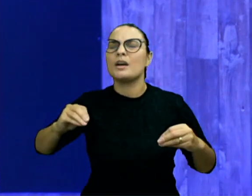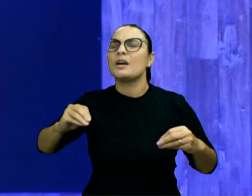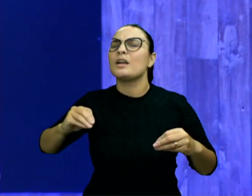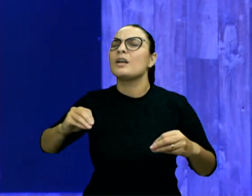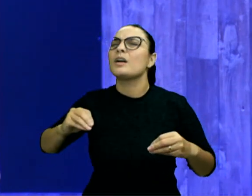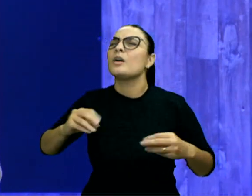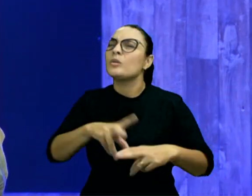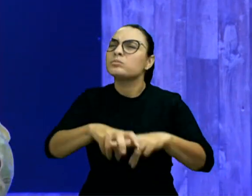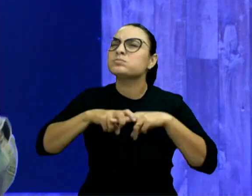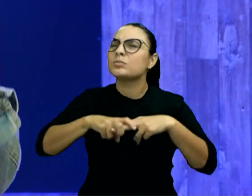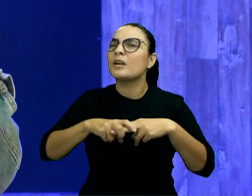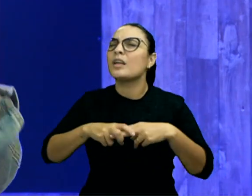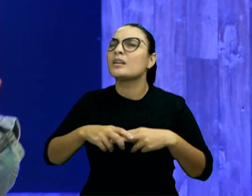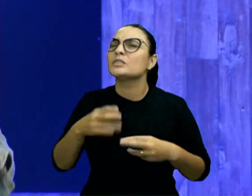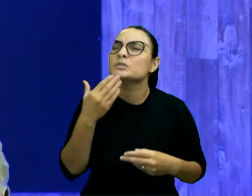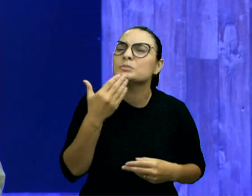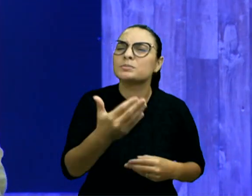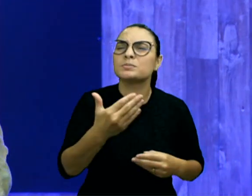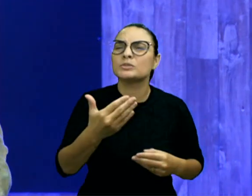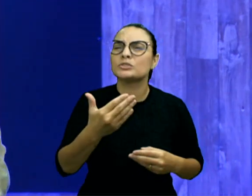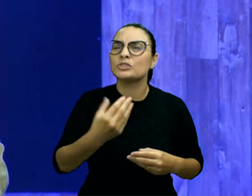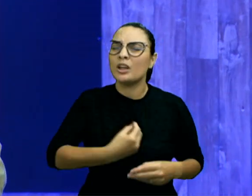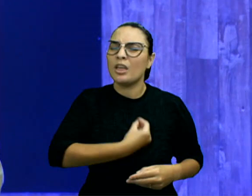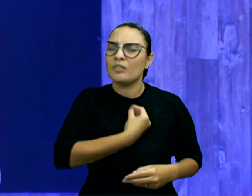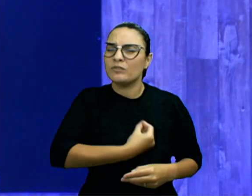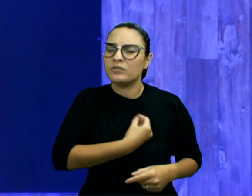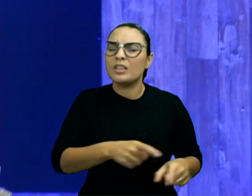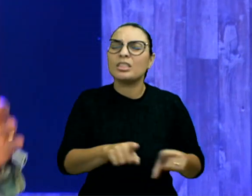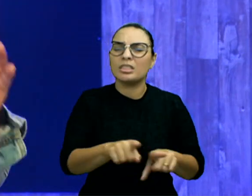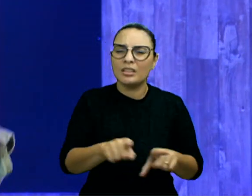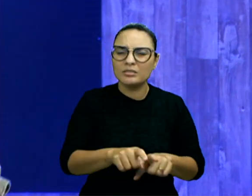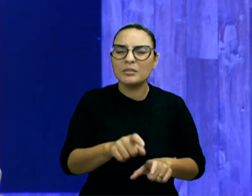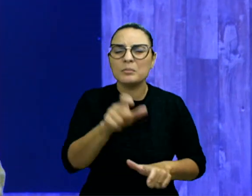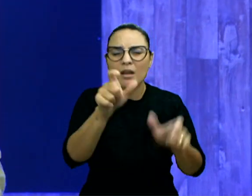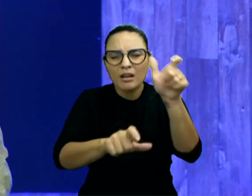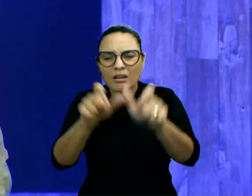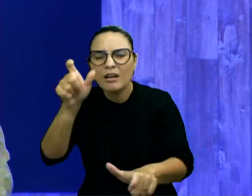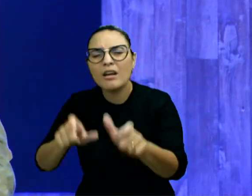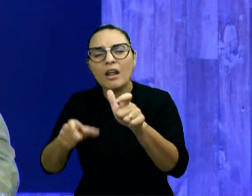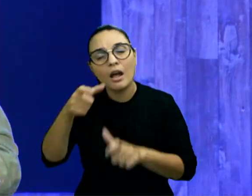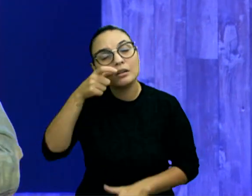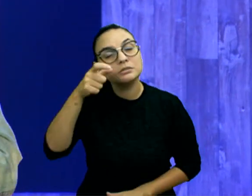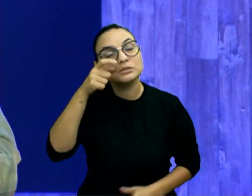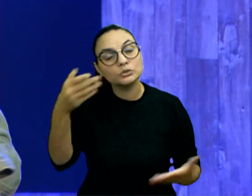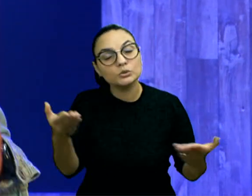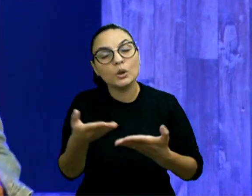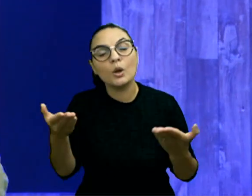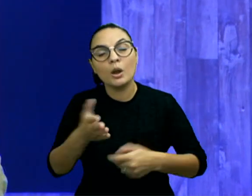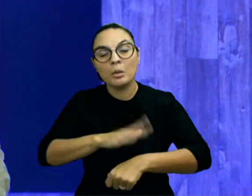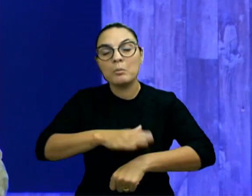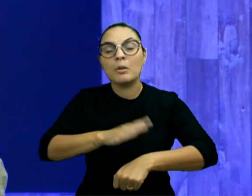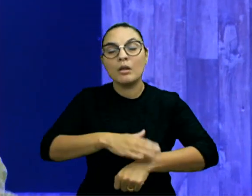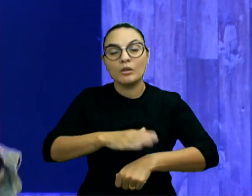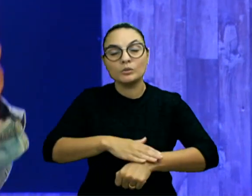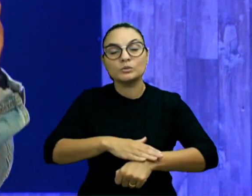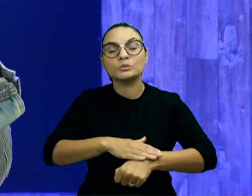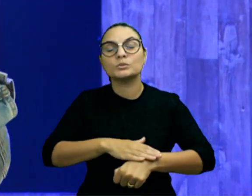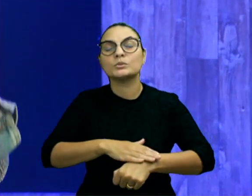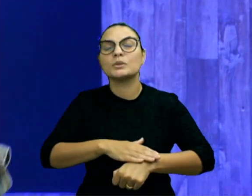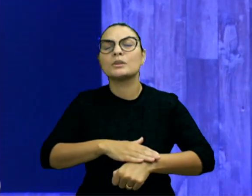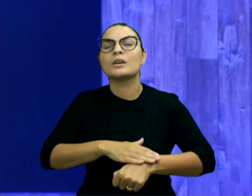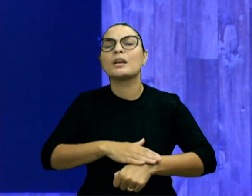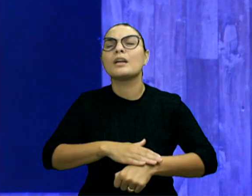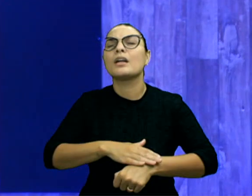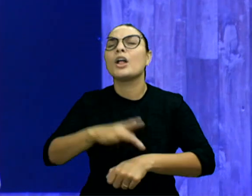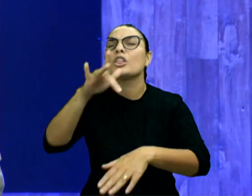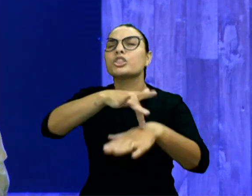tanto esses pedidos quanto essas vidas que estão neste culto, que estão acompanhando esse culto de oração, Pai. Põe